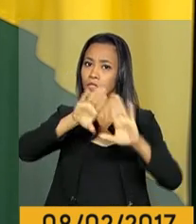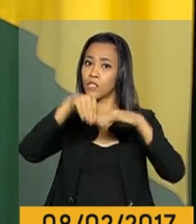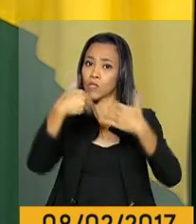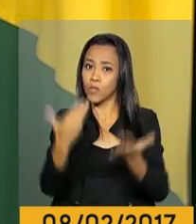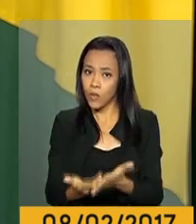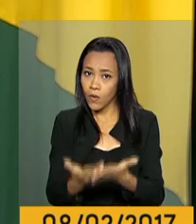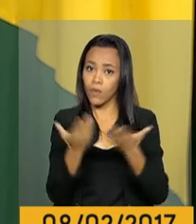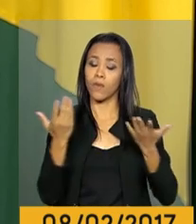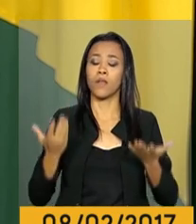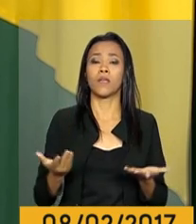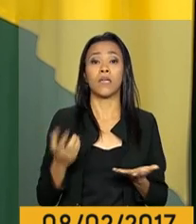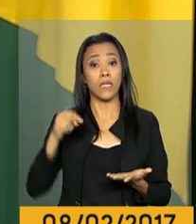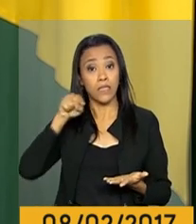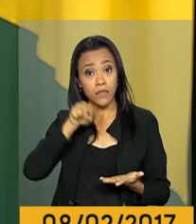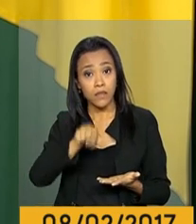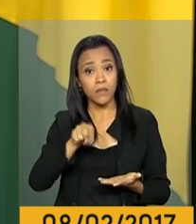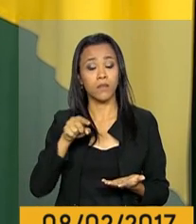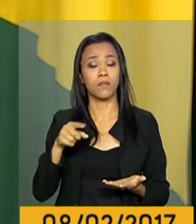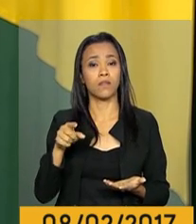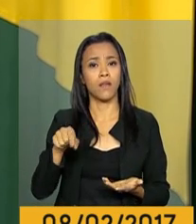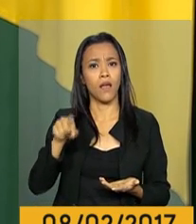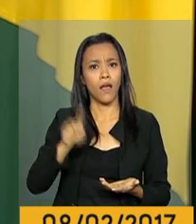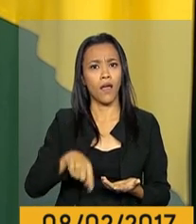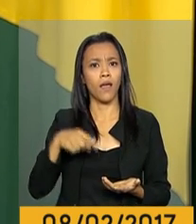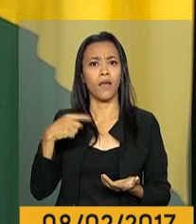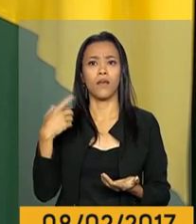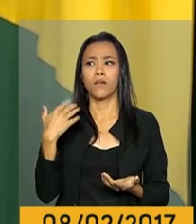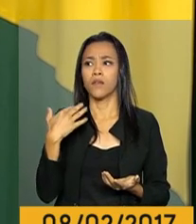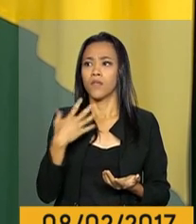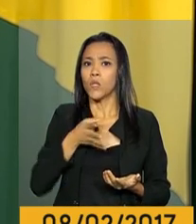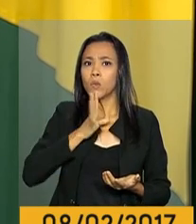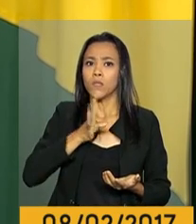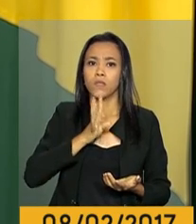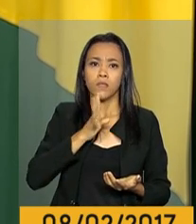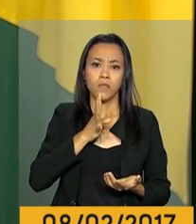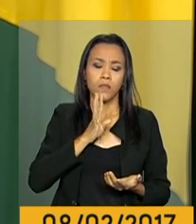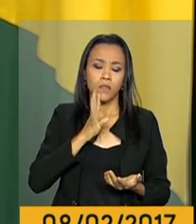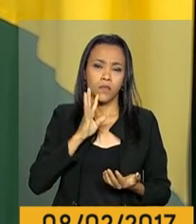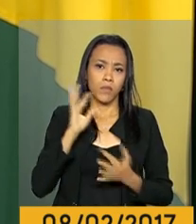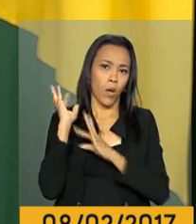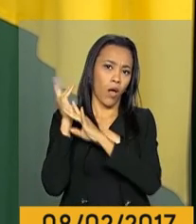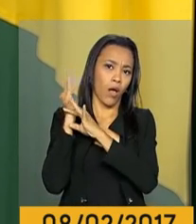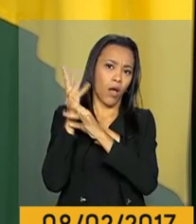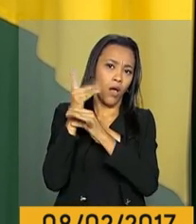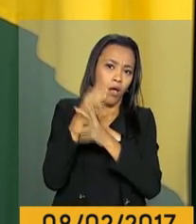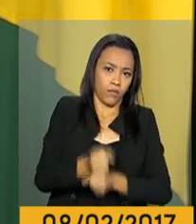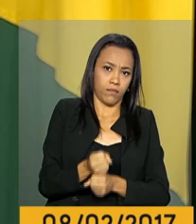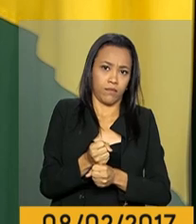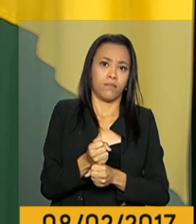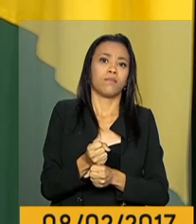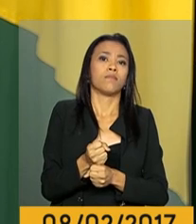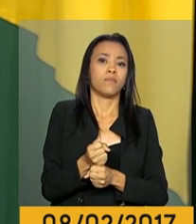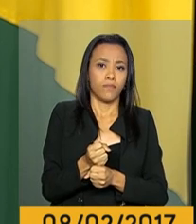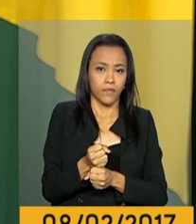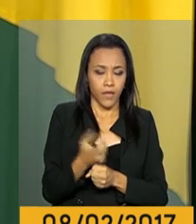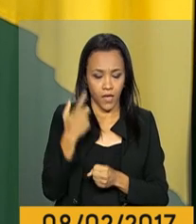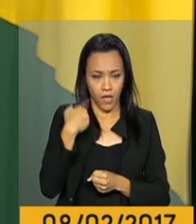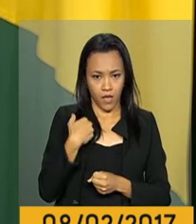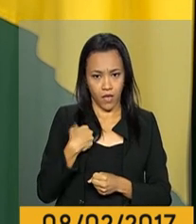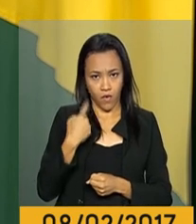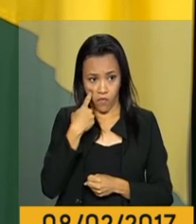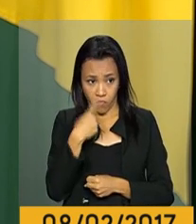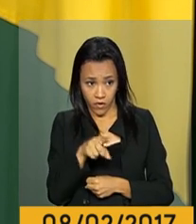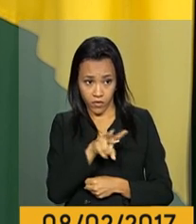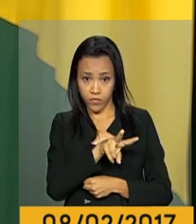tempo mas conta com muitíssimos anos de conhecimento eh acumulado até eu vejo aqui